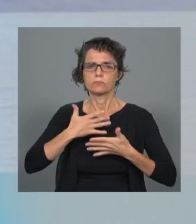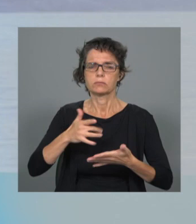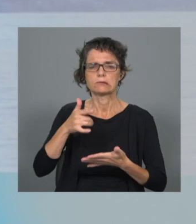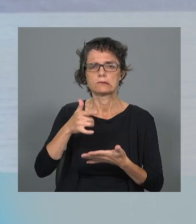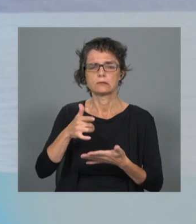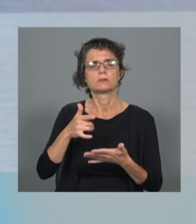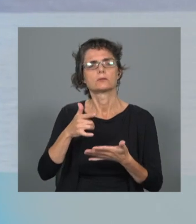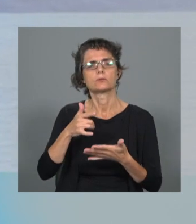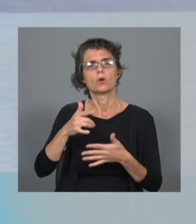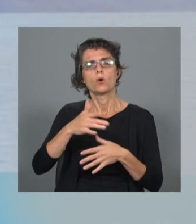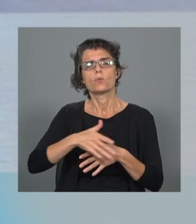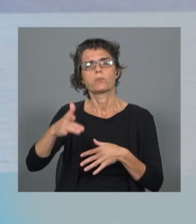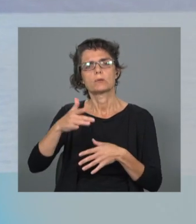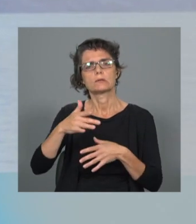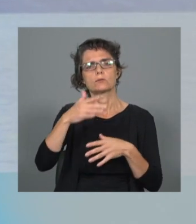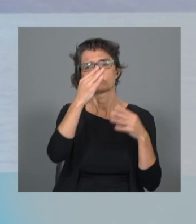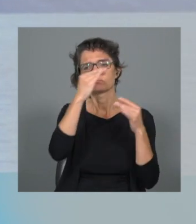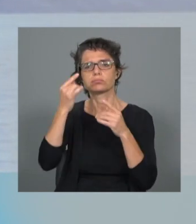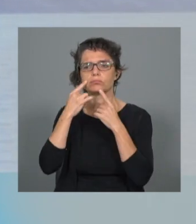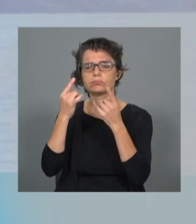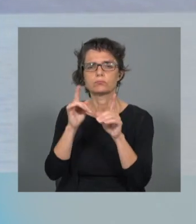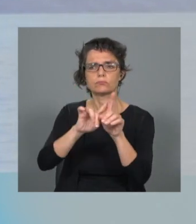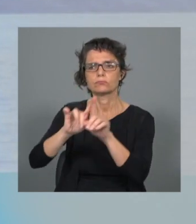pastorais, coincidente também com